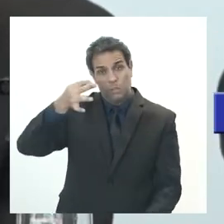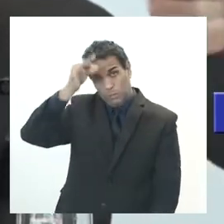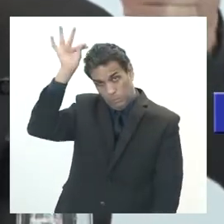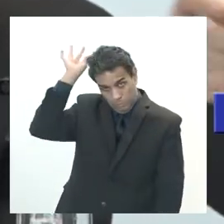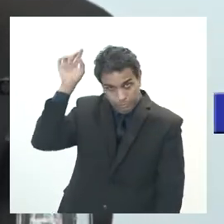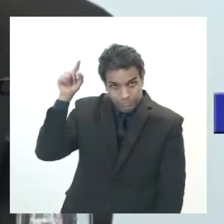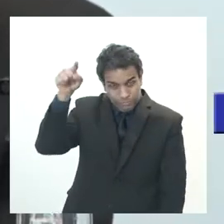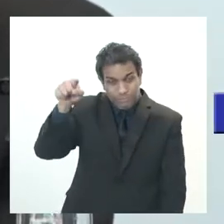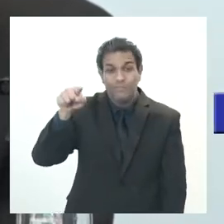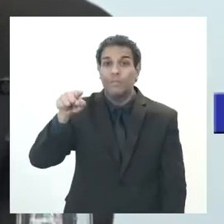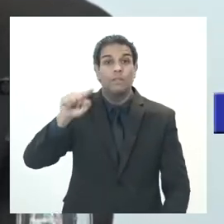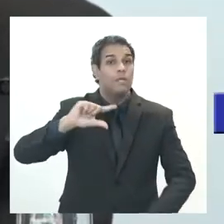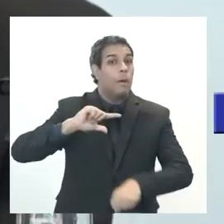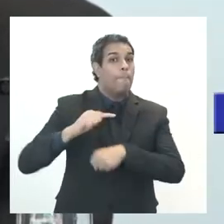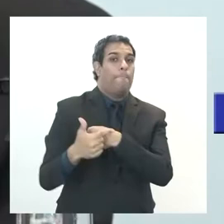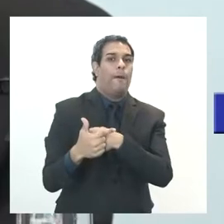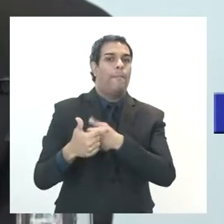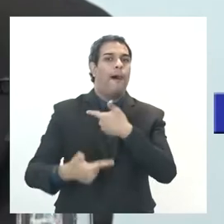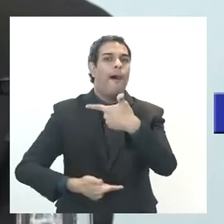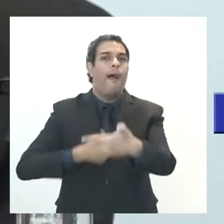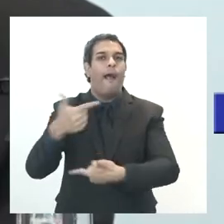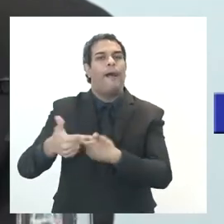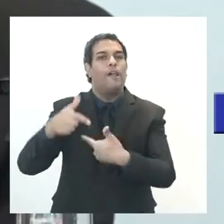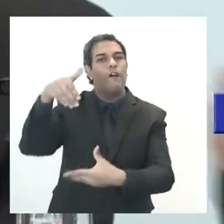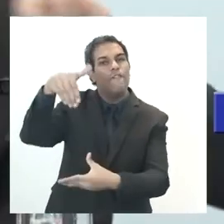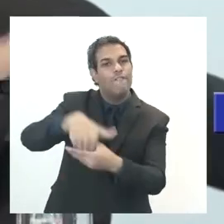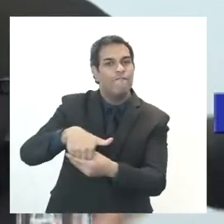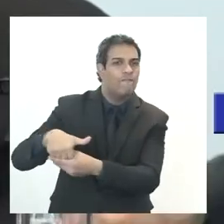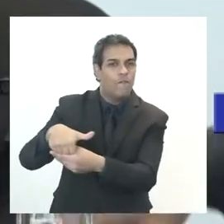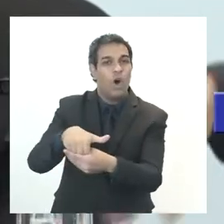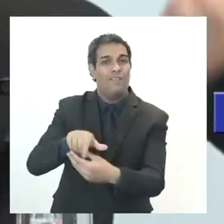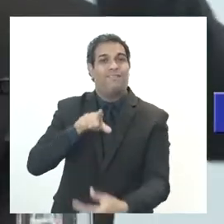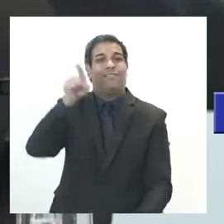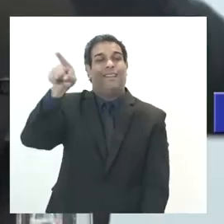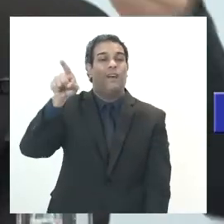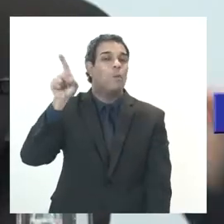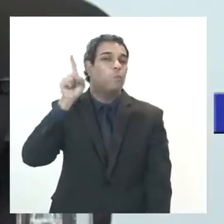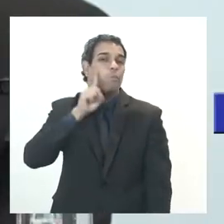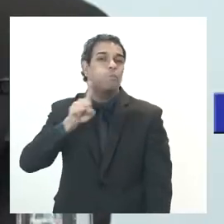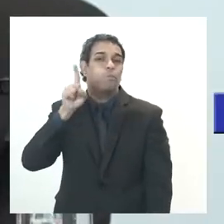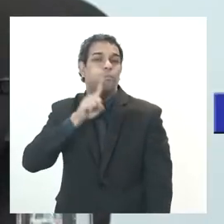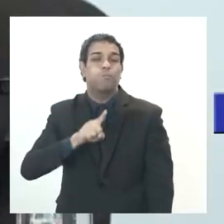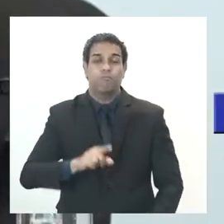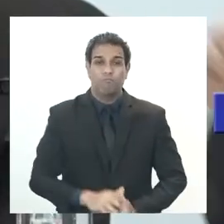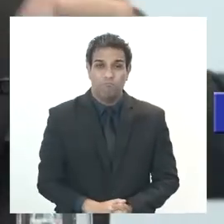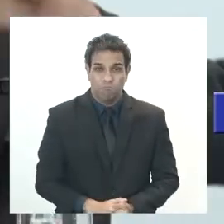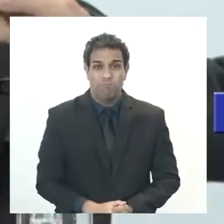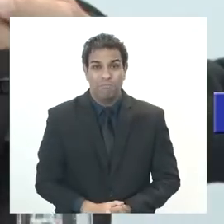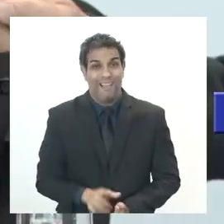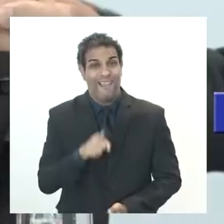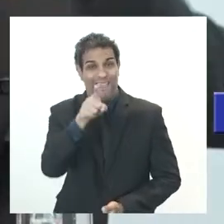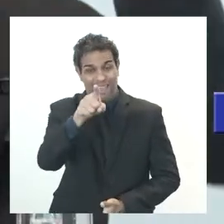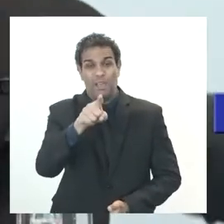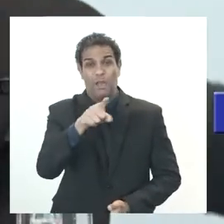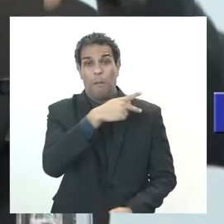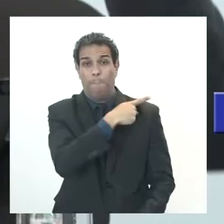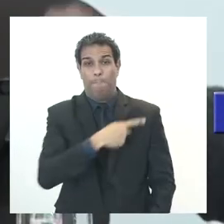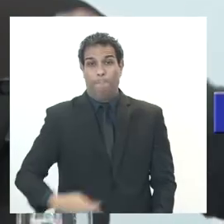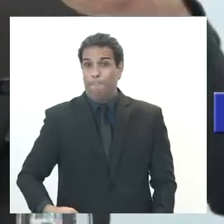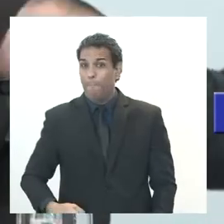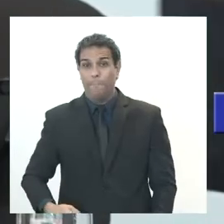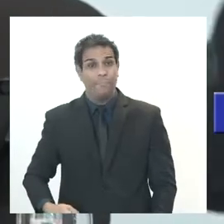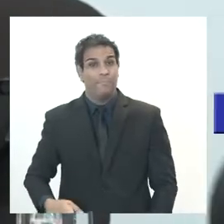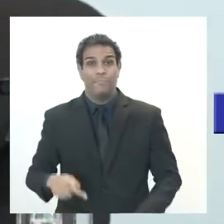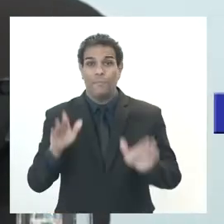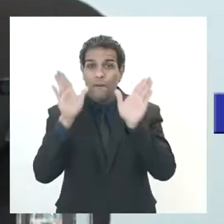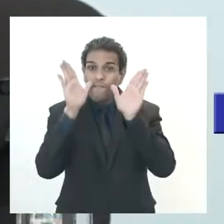Correios têm um grande papel no processo eleitoral americano por voto por correspondência etc ele botou na